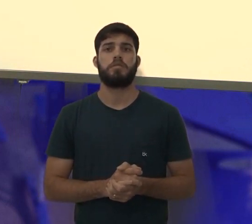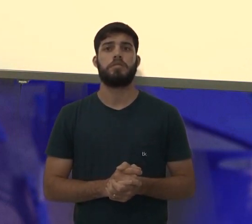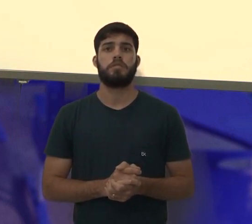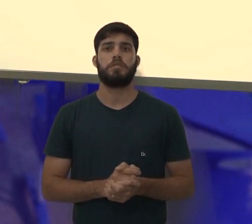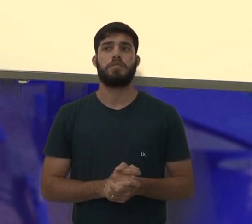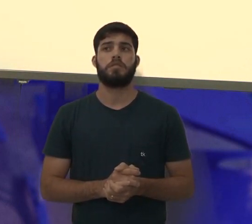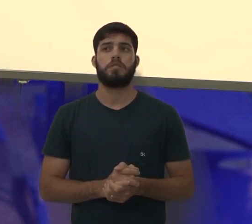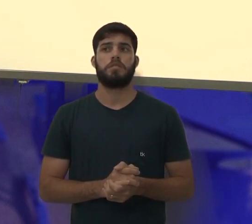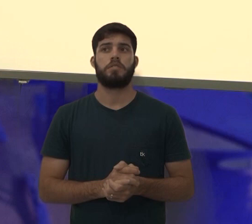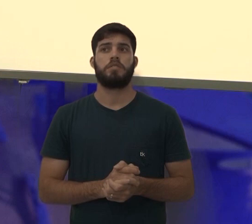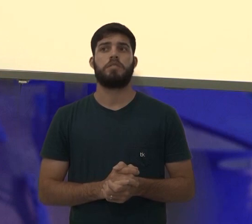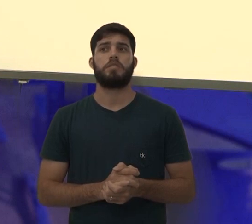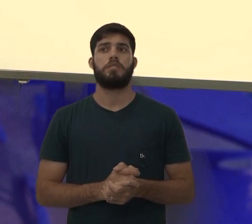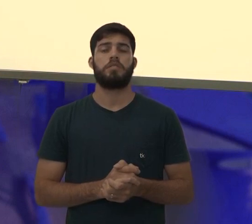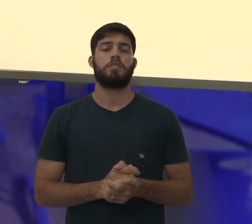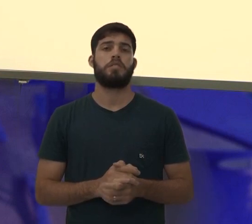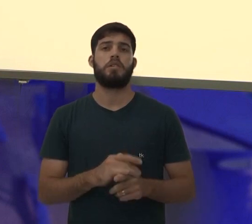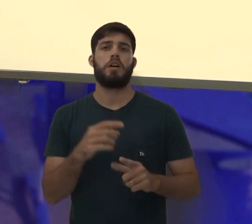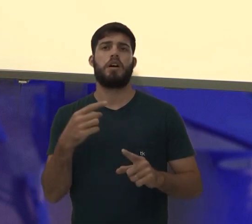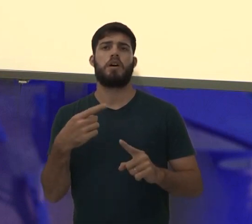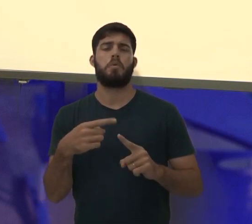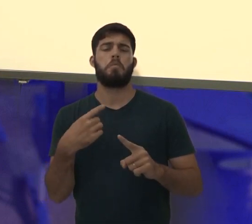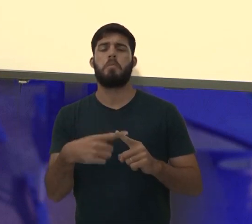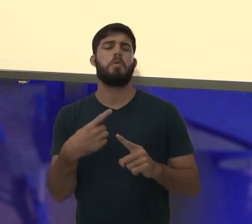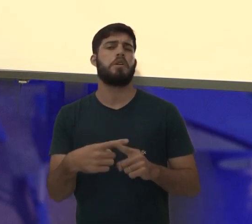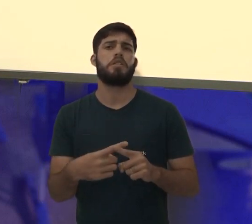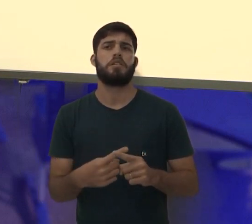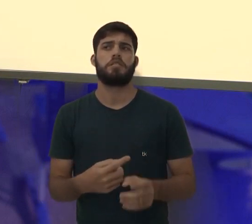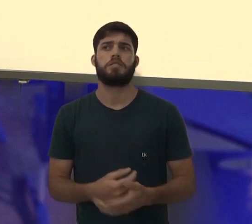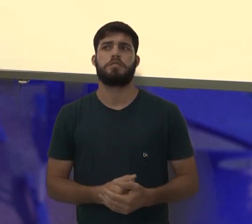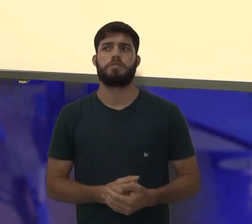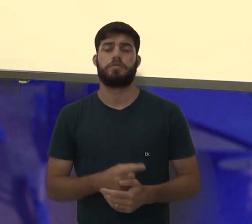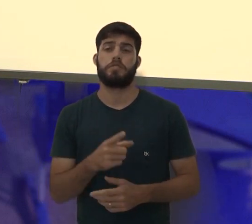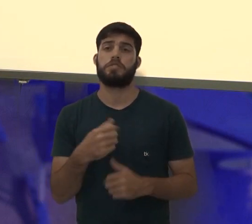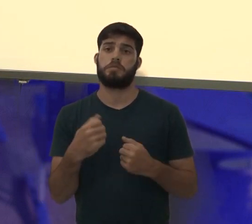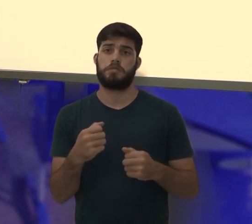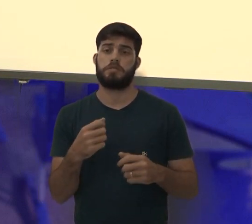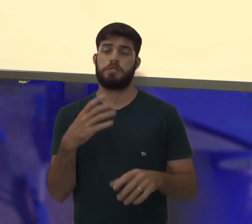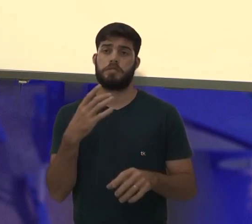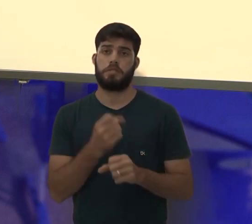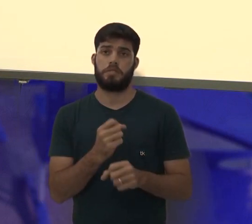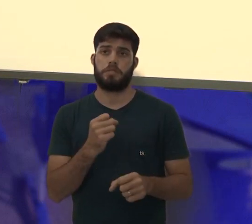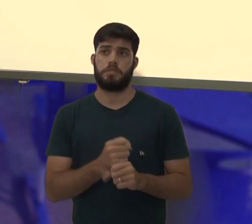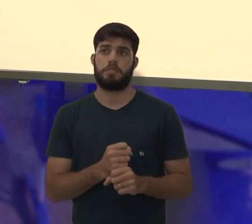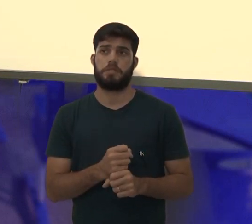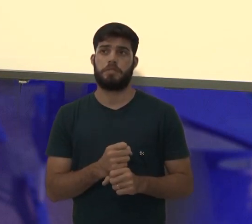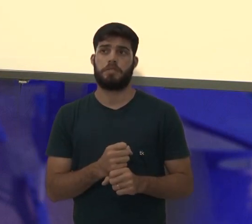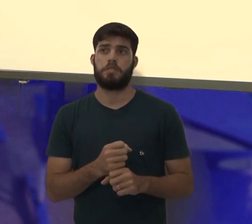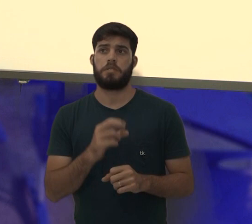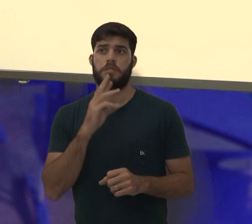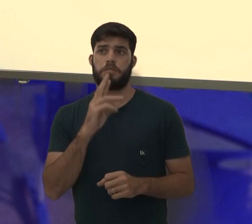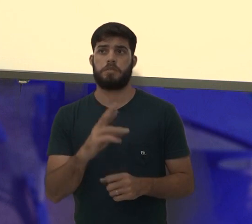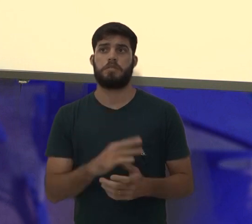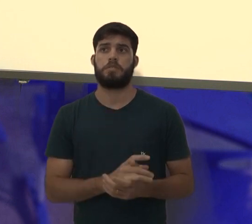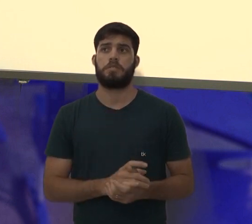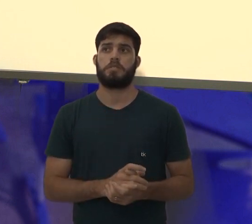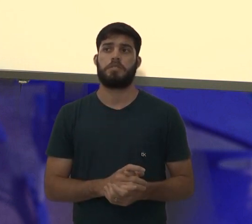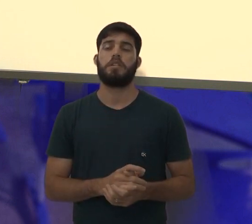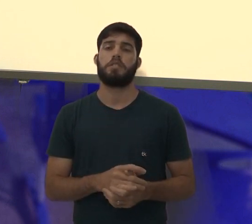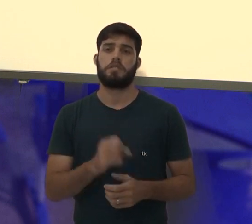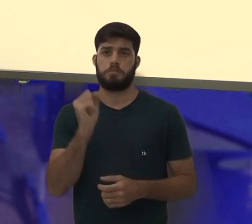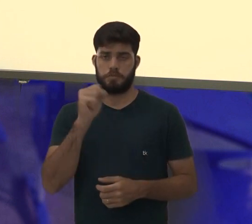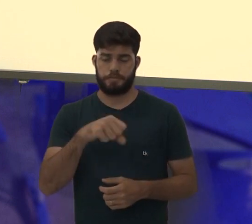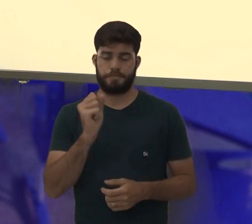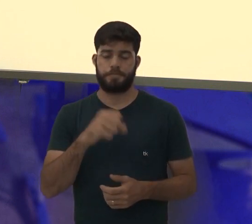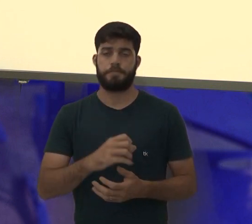para justificar. A justificativa também será o cálculo que vocês vão fazer para responder. Então, nossa resposta